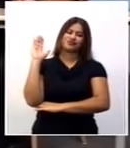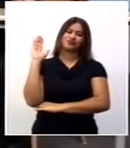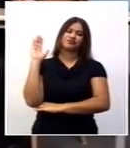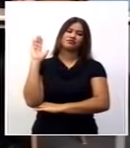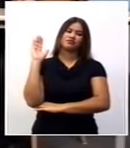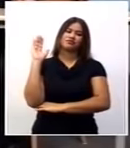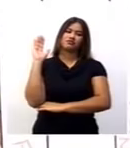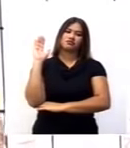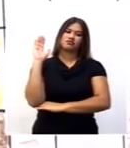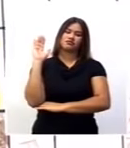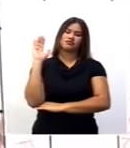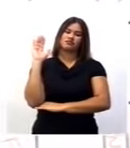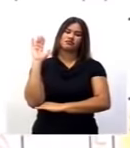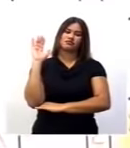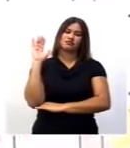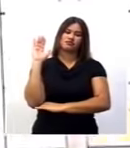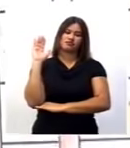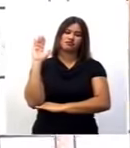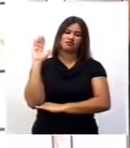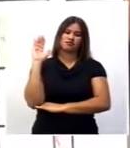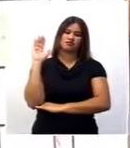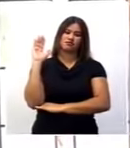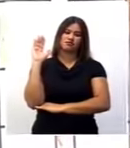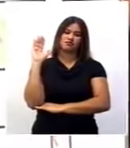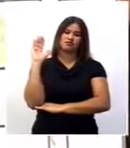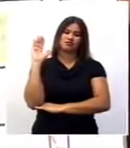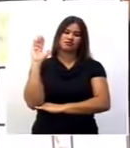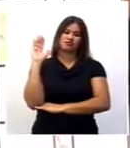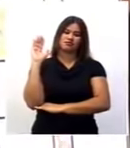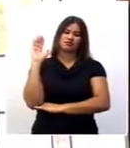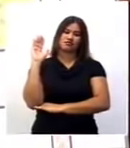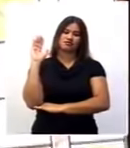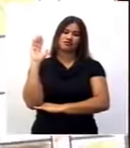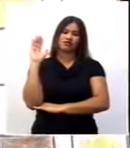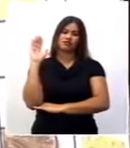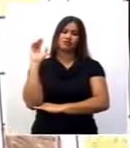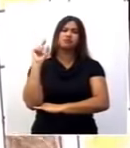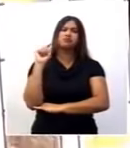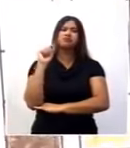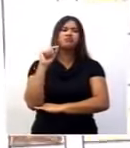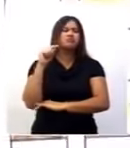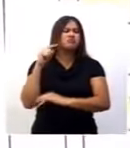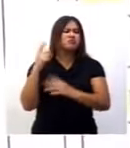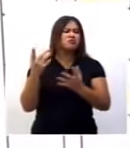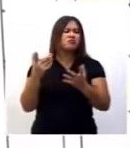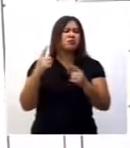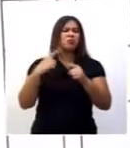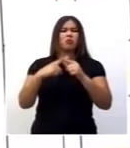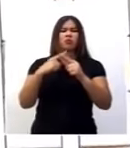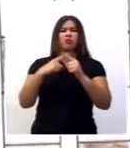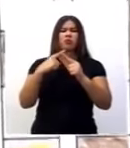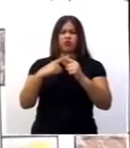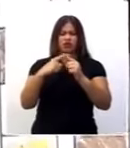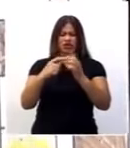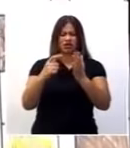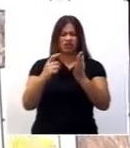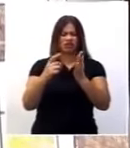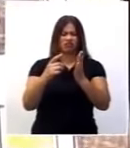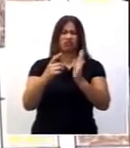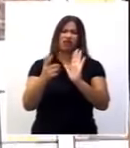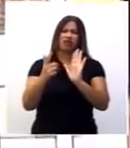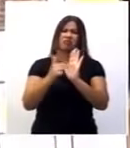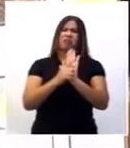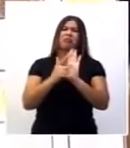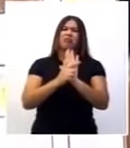jogo aqui, ó. É um jogo de trilha. Porque ele está feito assim, à mão, numa folha,